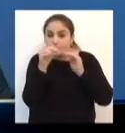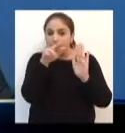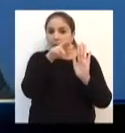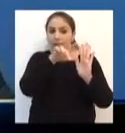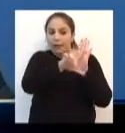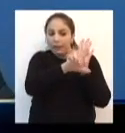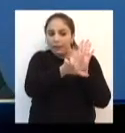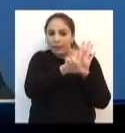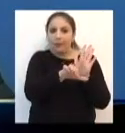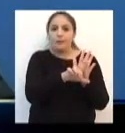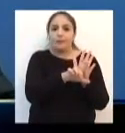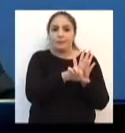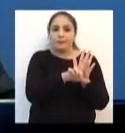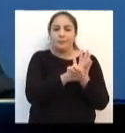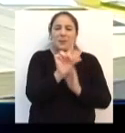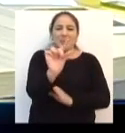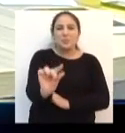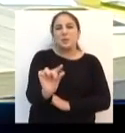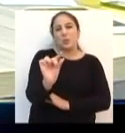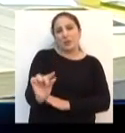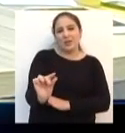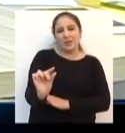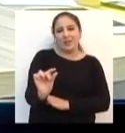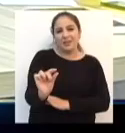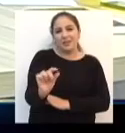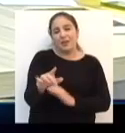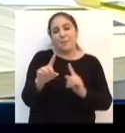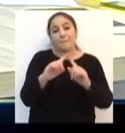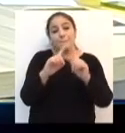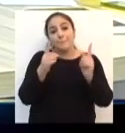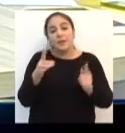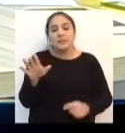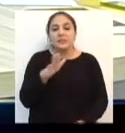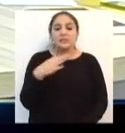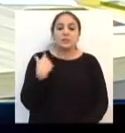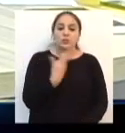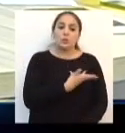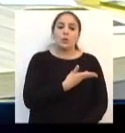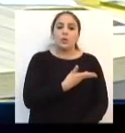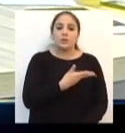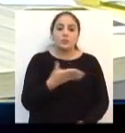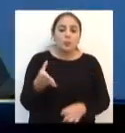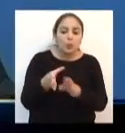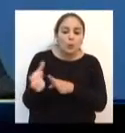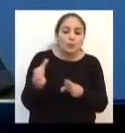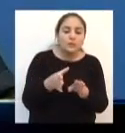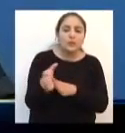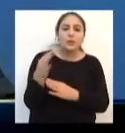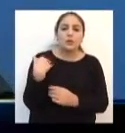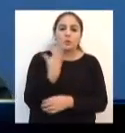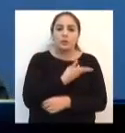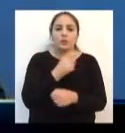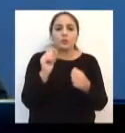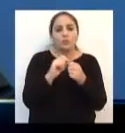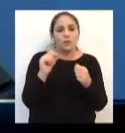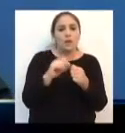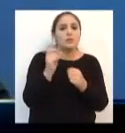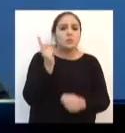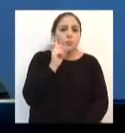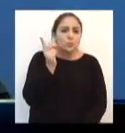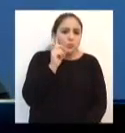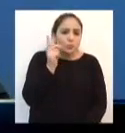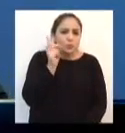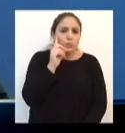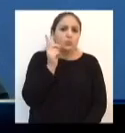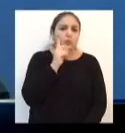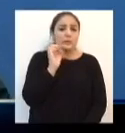né? A gente Mas sabe, a minoria. A minoria. A maioria, a gente até, inclusive assim, nas orientações que a gente passa no dia a dia para o